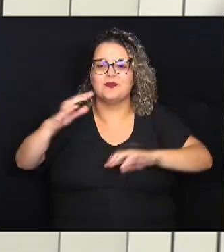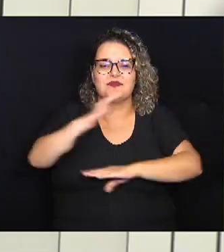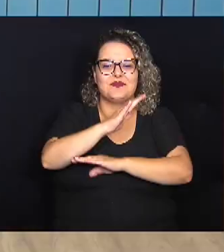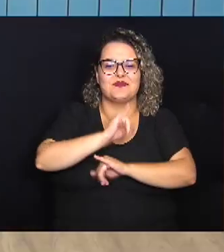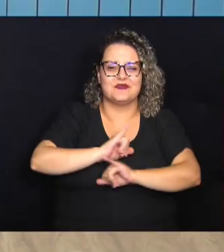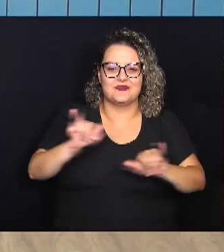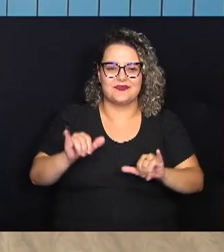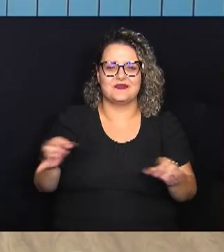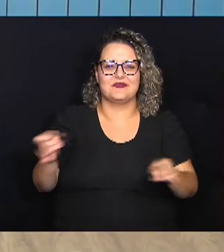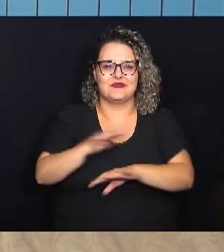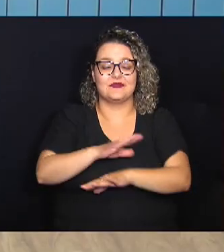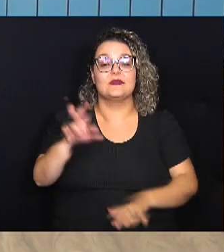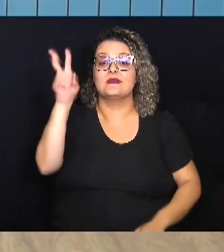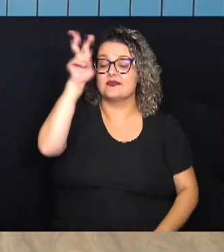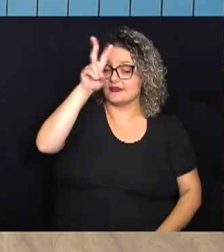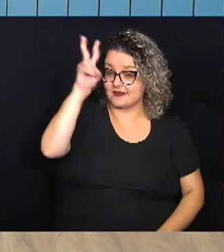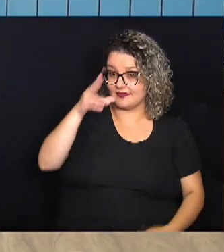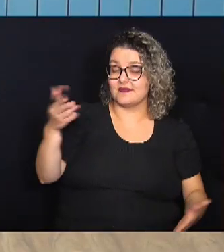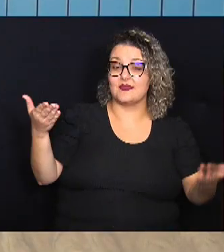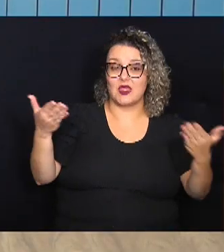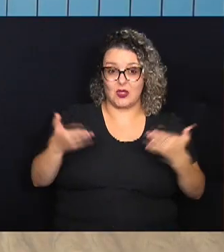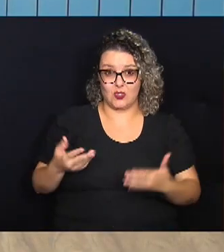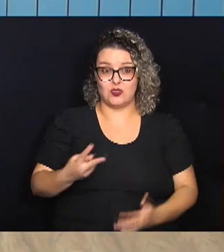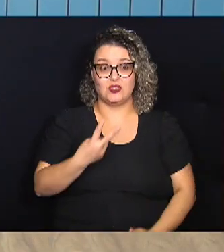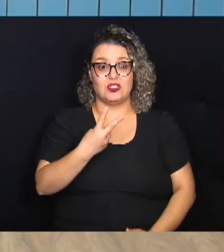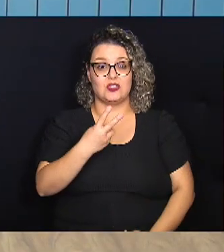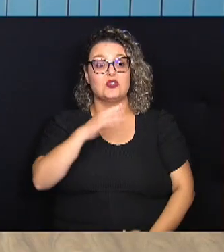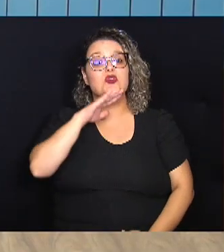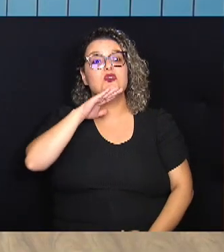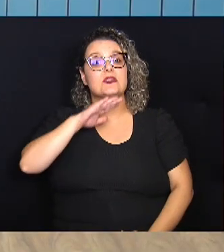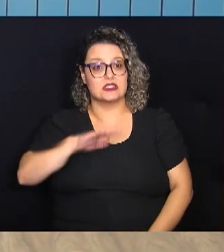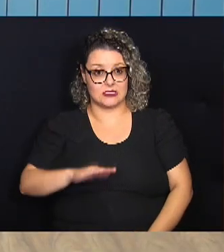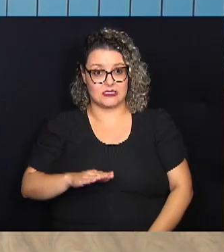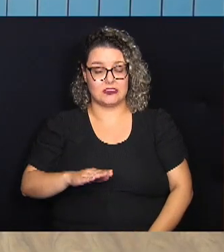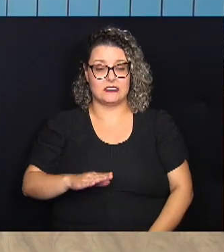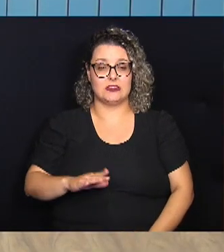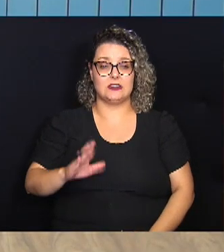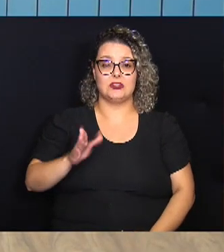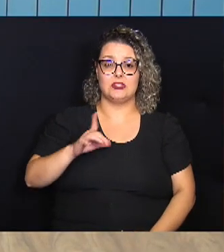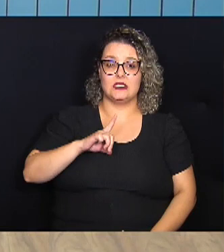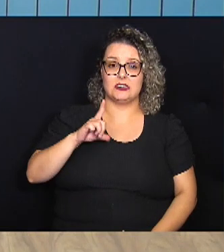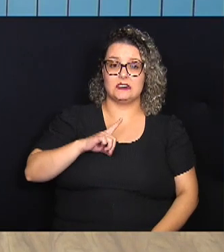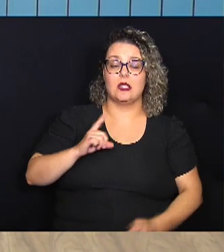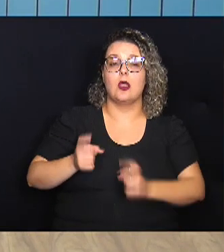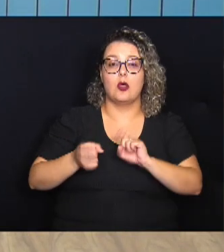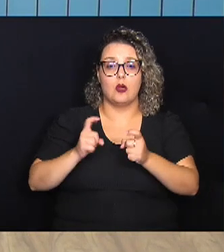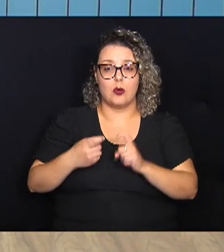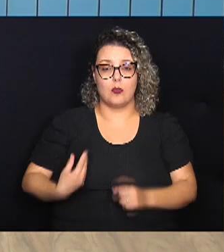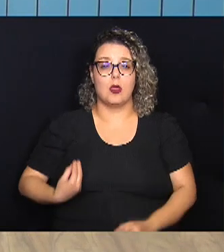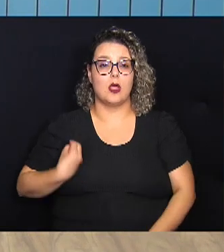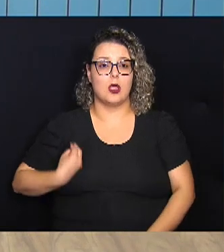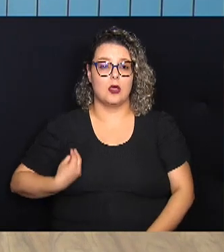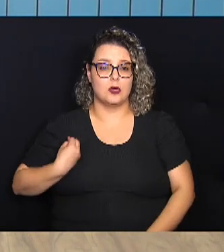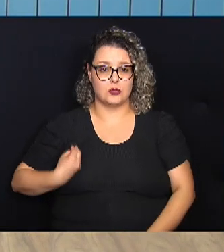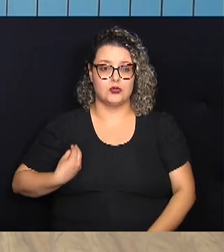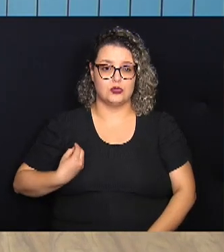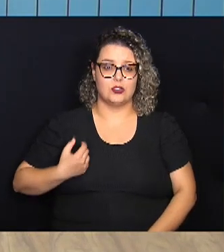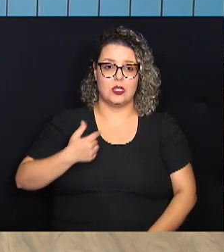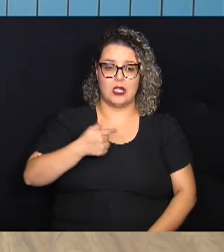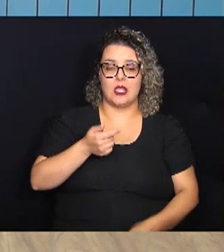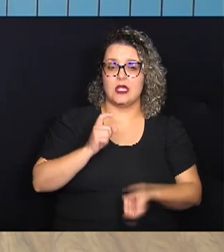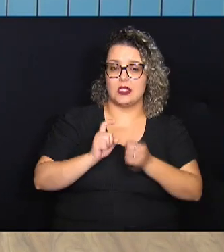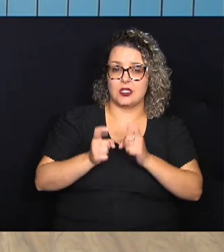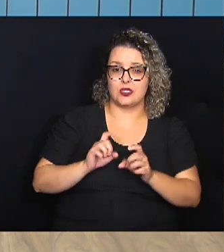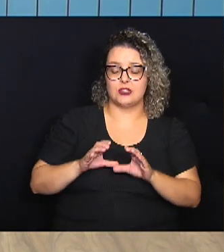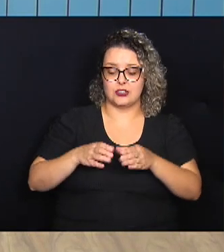aqui, lembrando que hoje, às 2 horas da tarde, a gente já tem mais uma reunião ao vivo. É a 7ª reunião